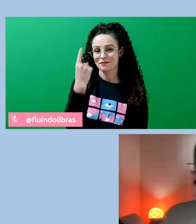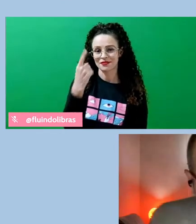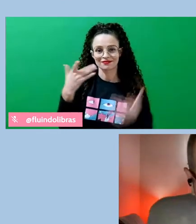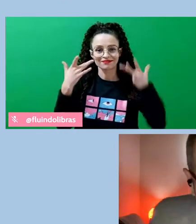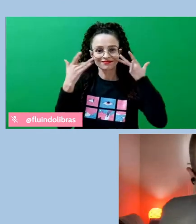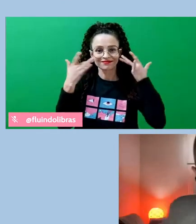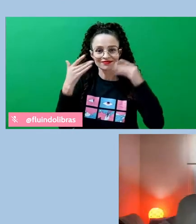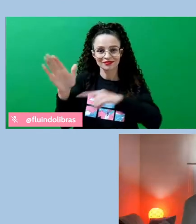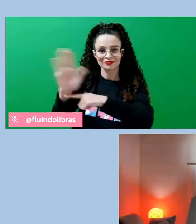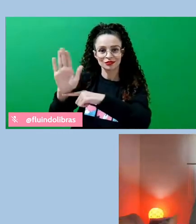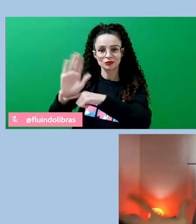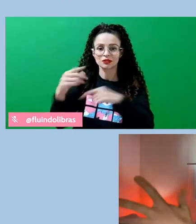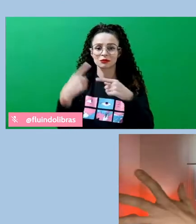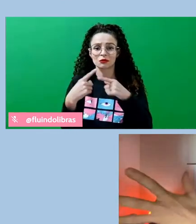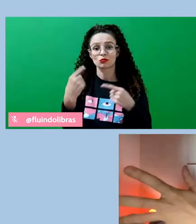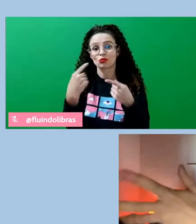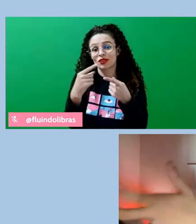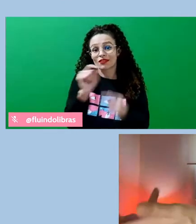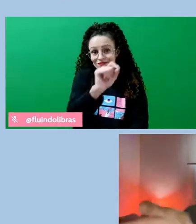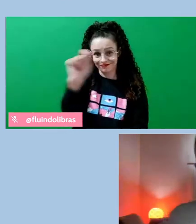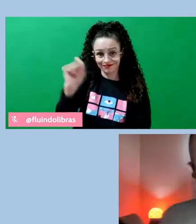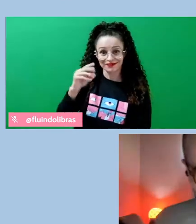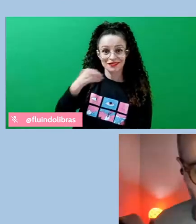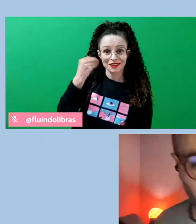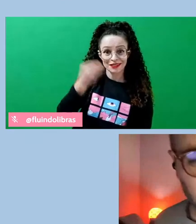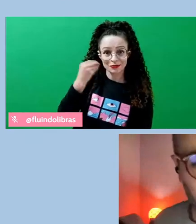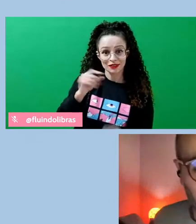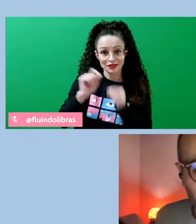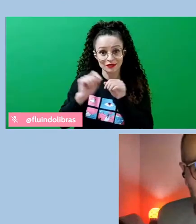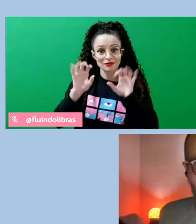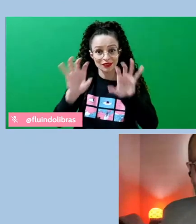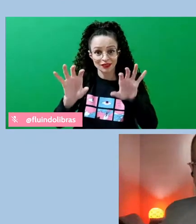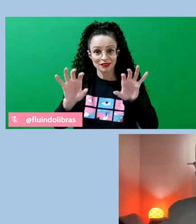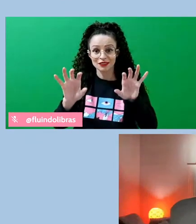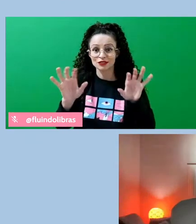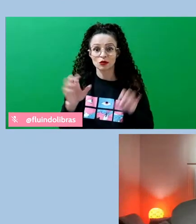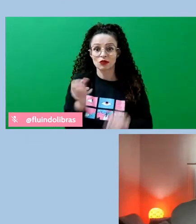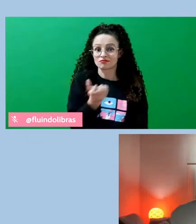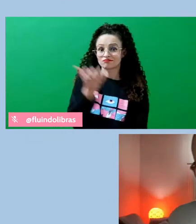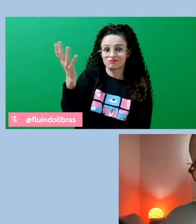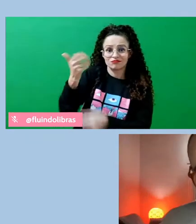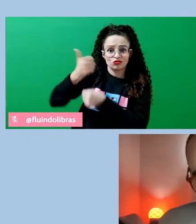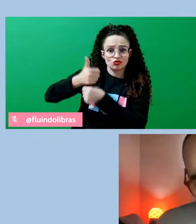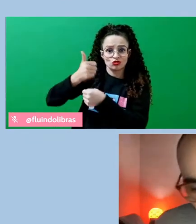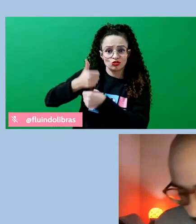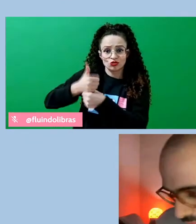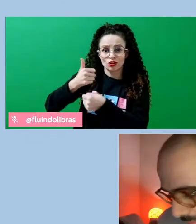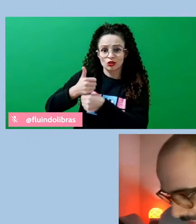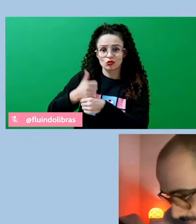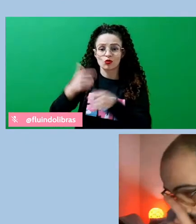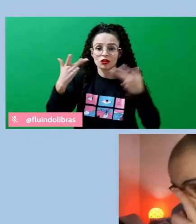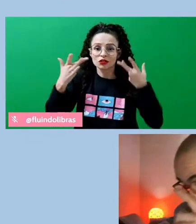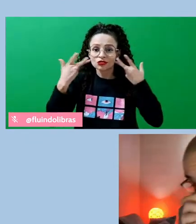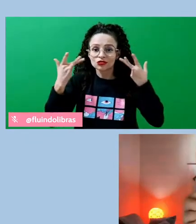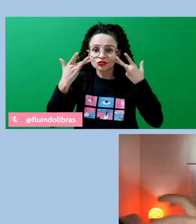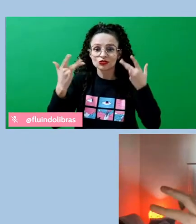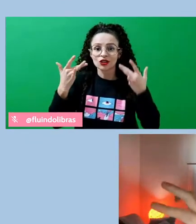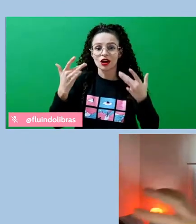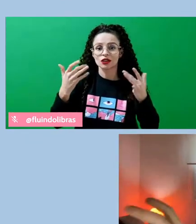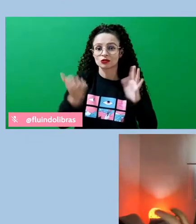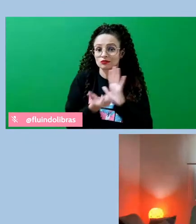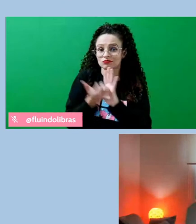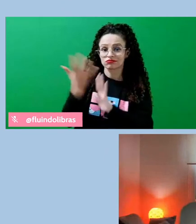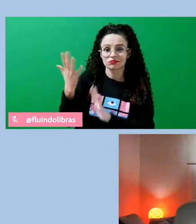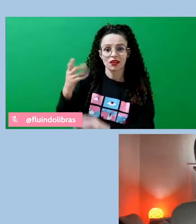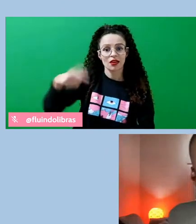filme assim, é uma coisa que eu tinha até uma outra grande amiga, diretora de teatro, a Marta Chisterone, que é uma diretora muito amiga, muito próxima, que estava num processo